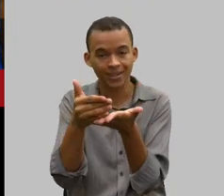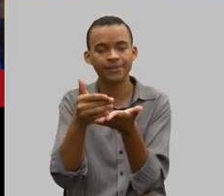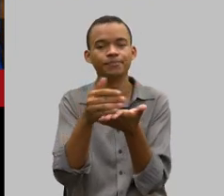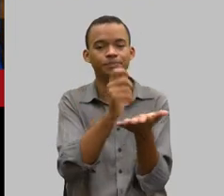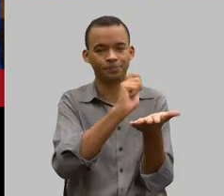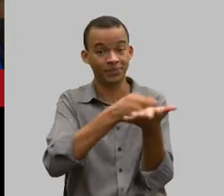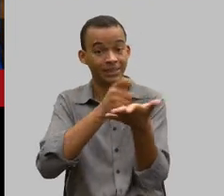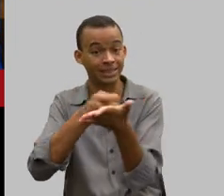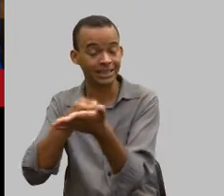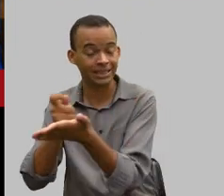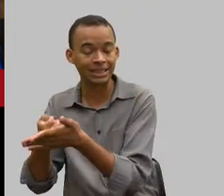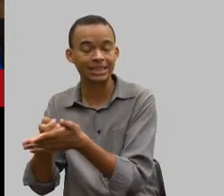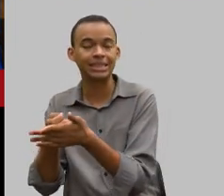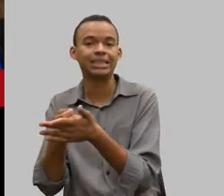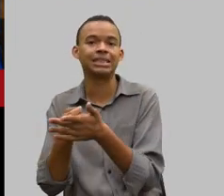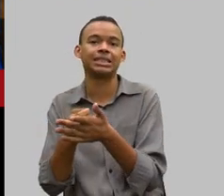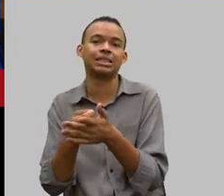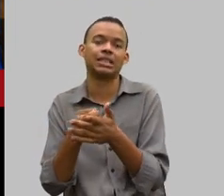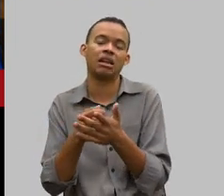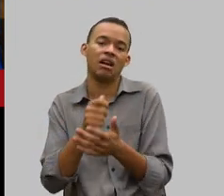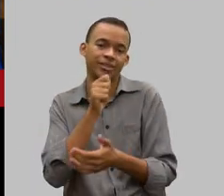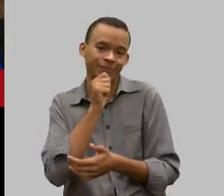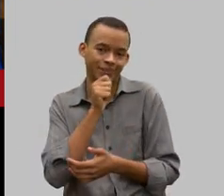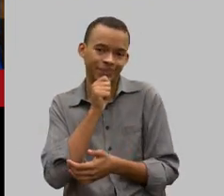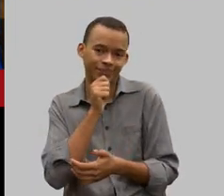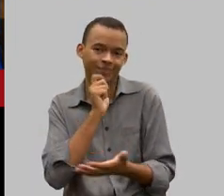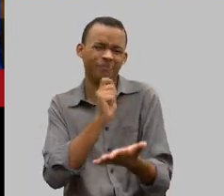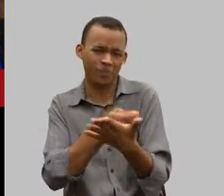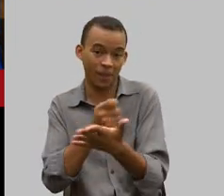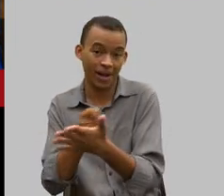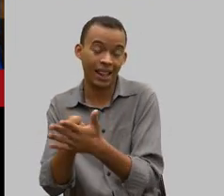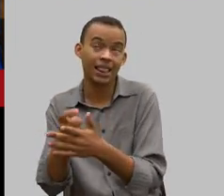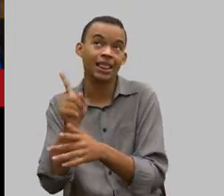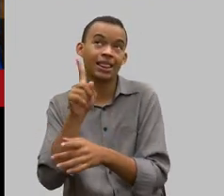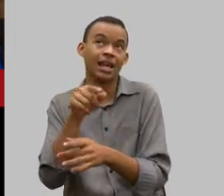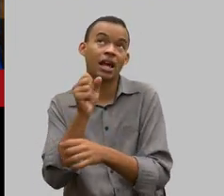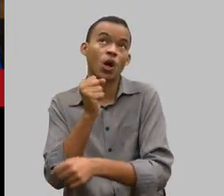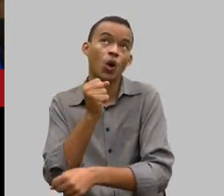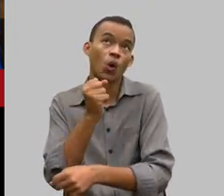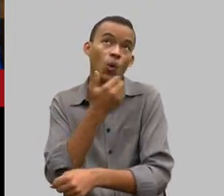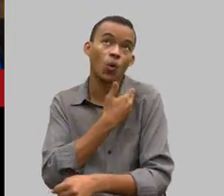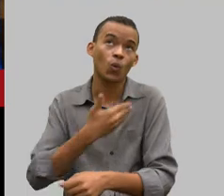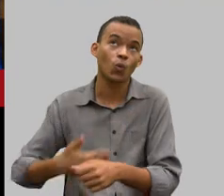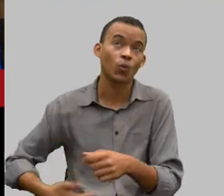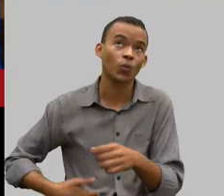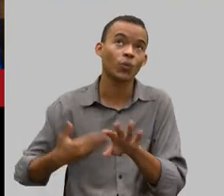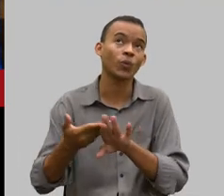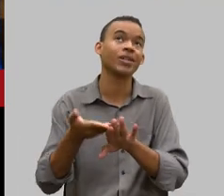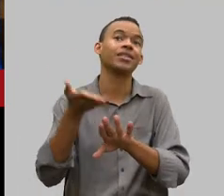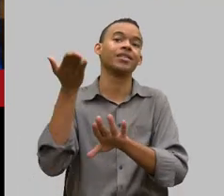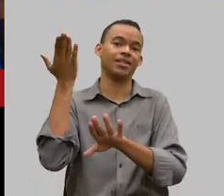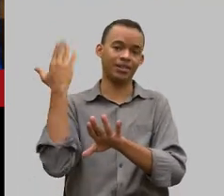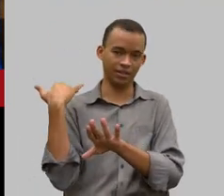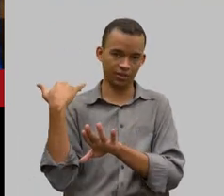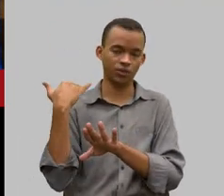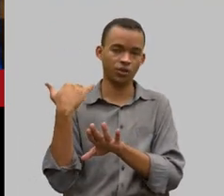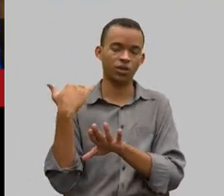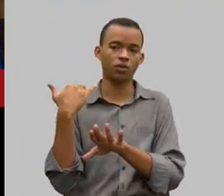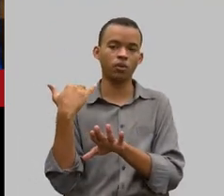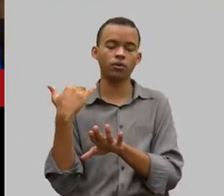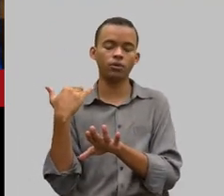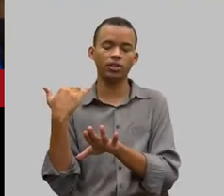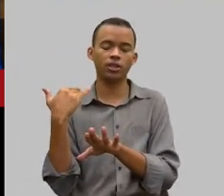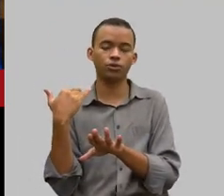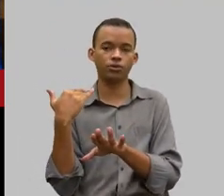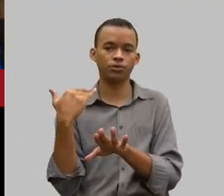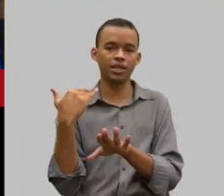eh preteridas né não estavam sendo pagas desde o governo anterior do governador Rome Zema eh a gente